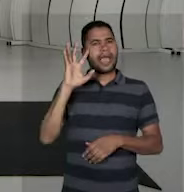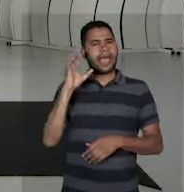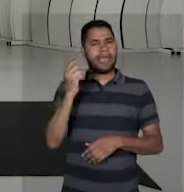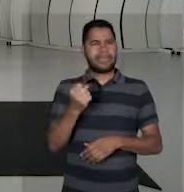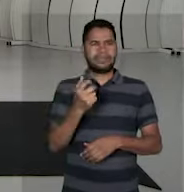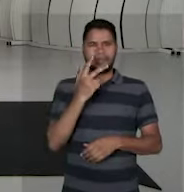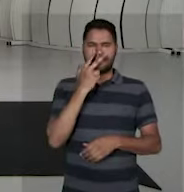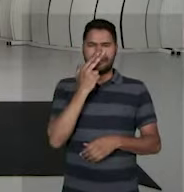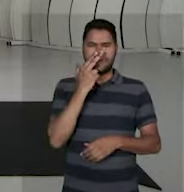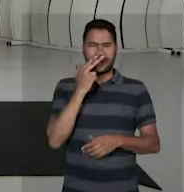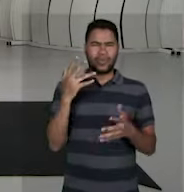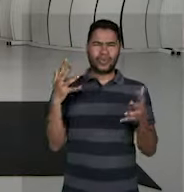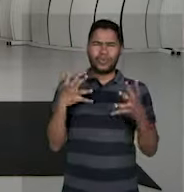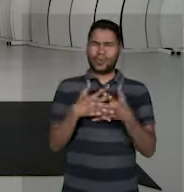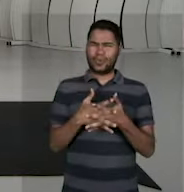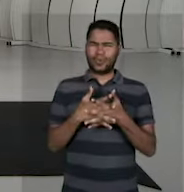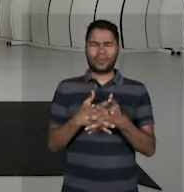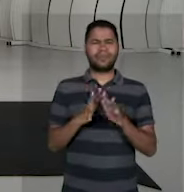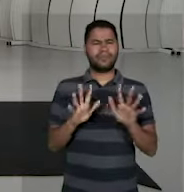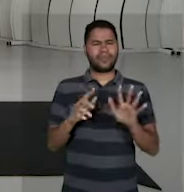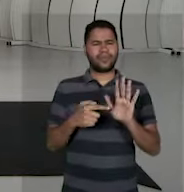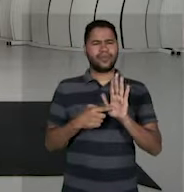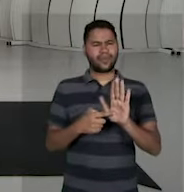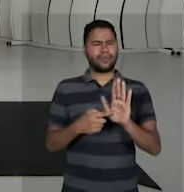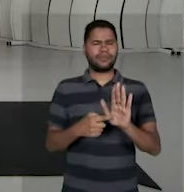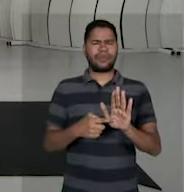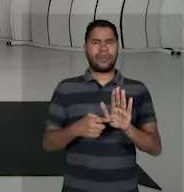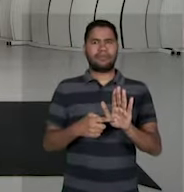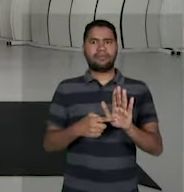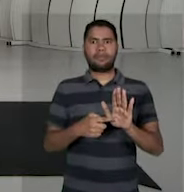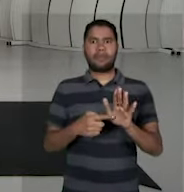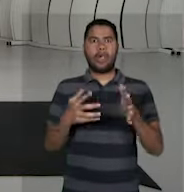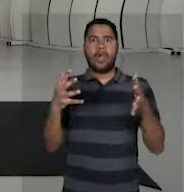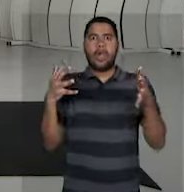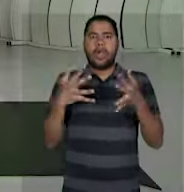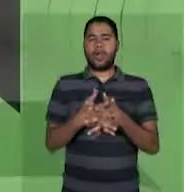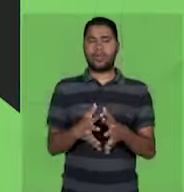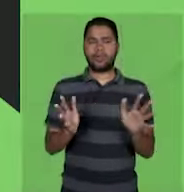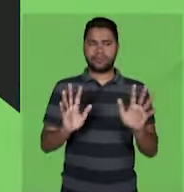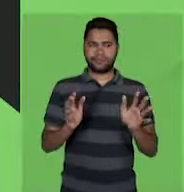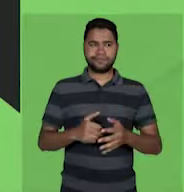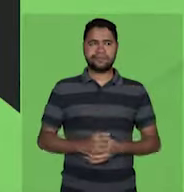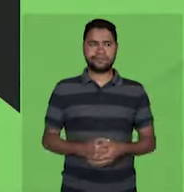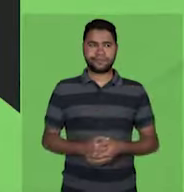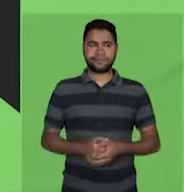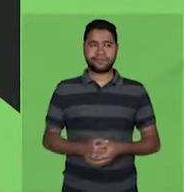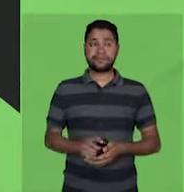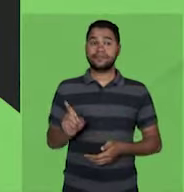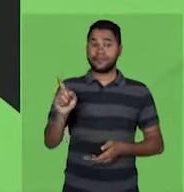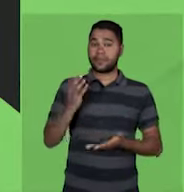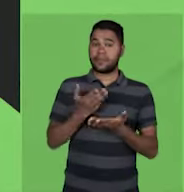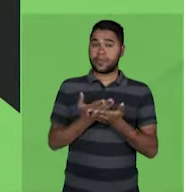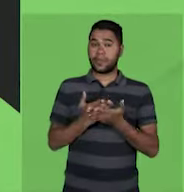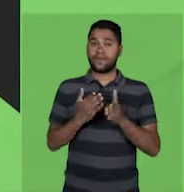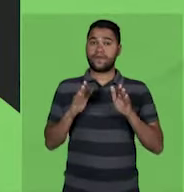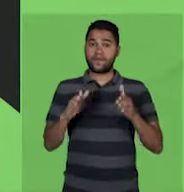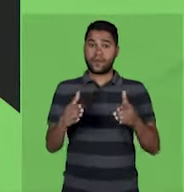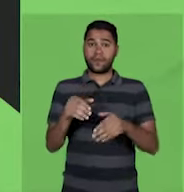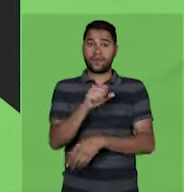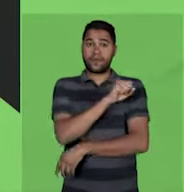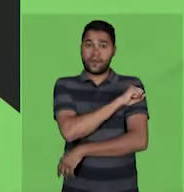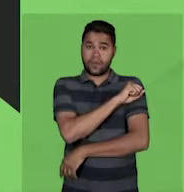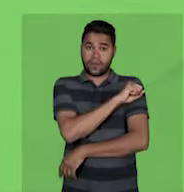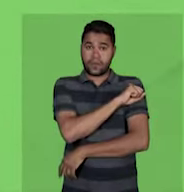sistema super complicado. Mas eu vou mostrar para vocês que não é tão complicado assim não. Então vamos lá. Essa aula é dedicada ao 8º ano